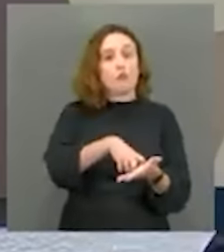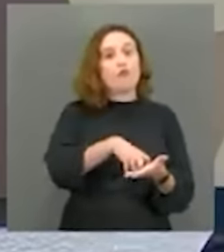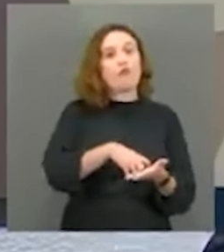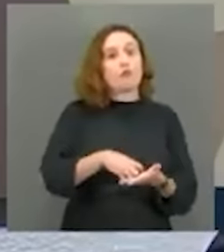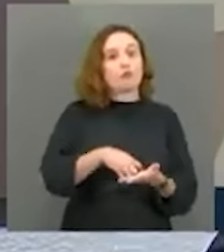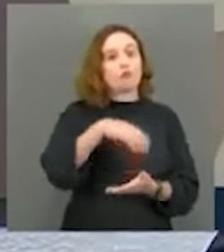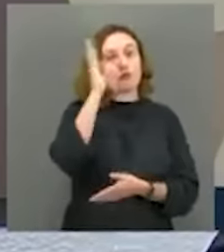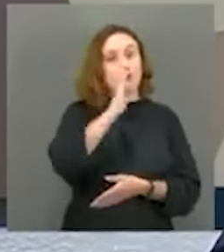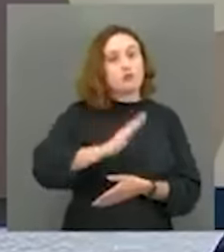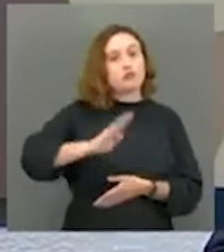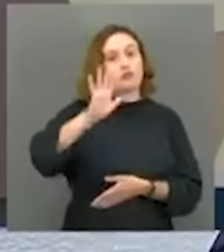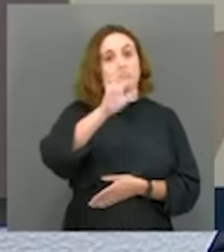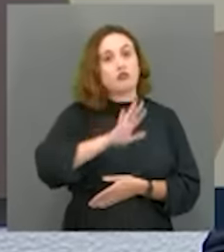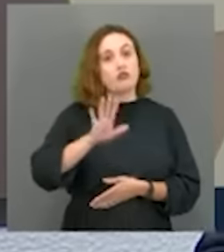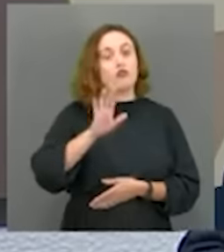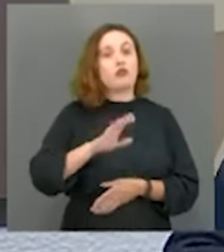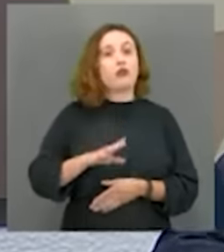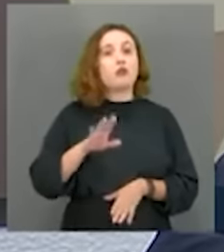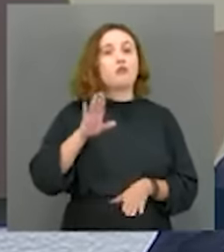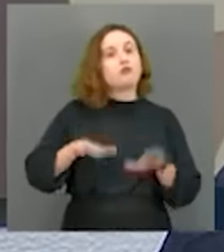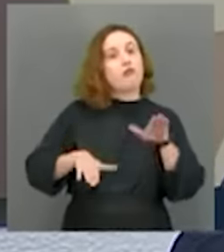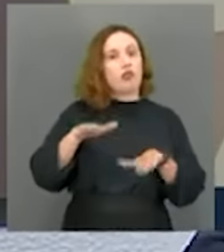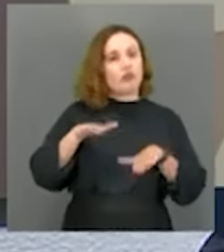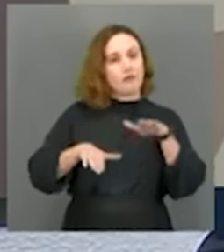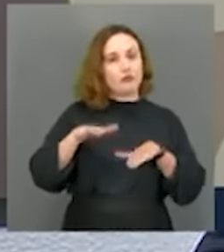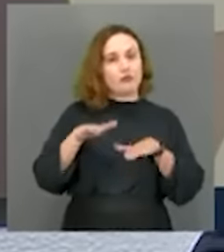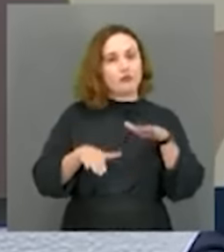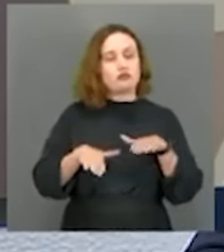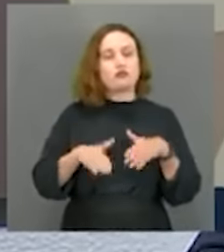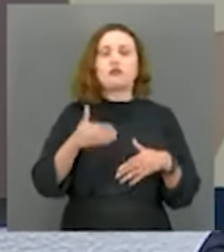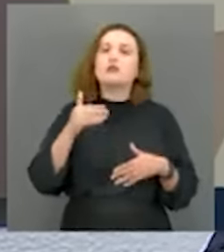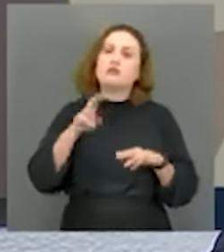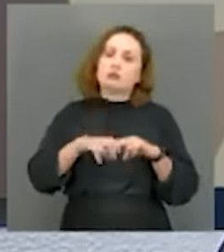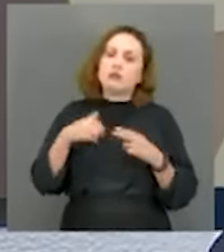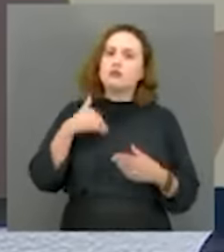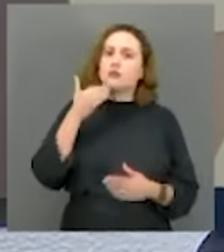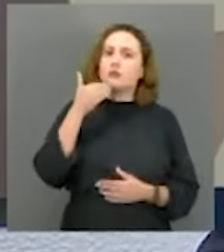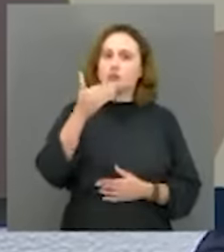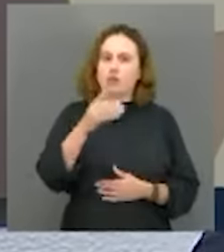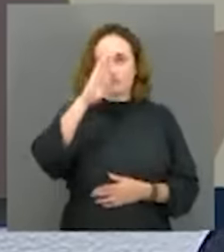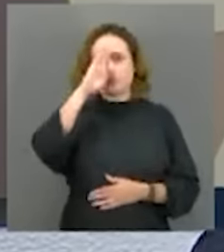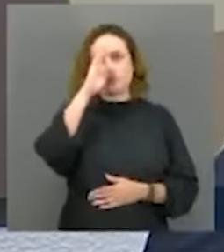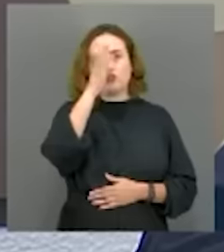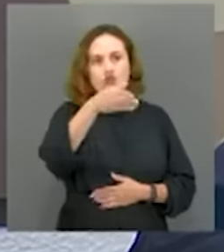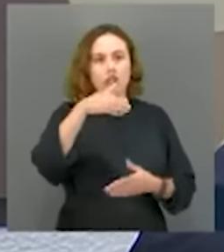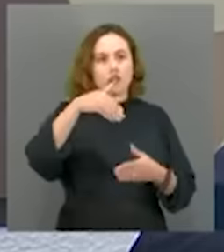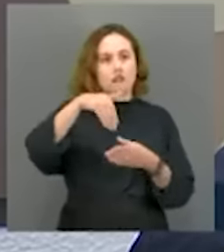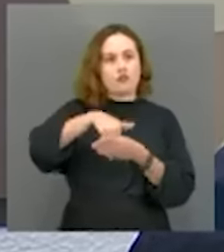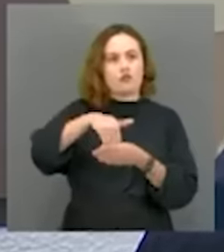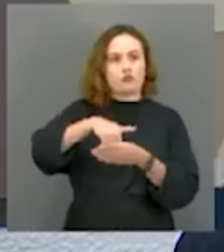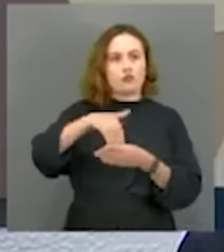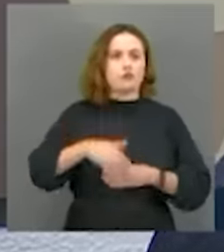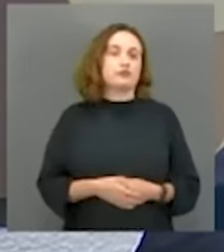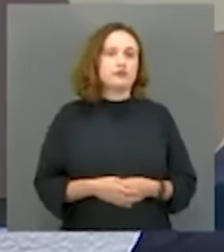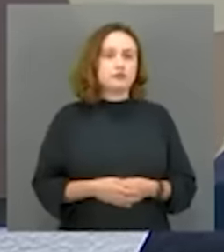esses três registros peço venha para ir direto ao ao voto senhor